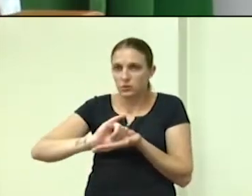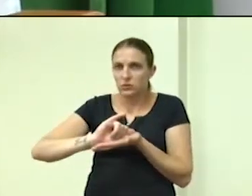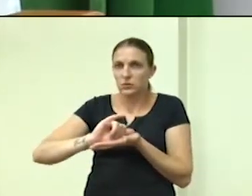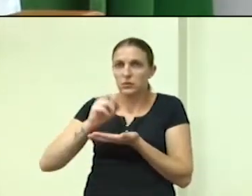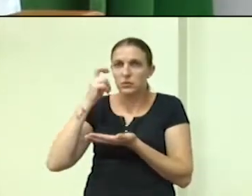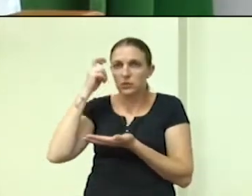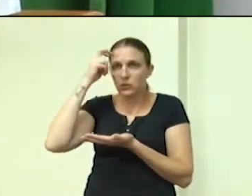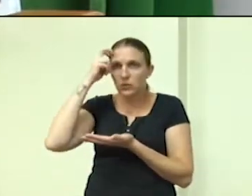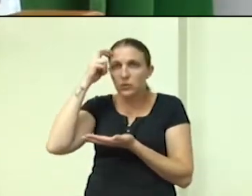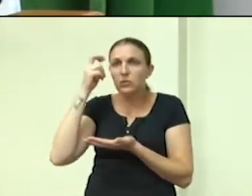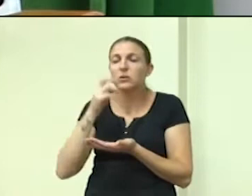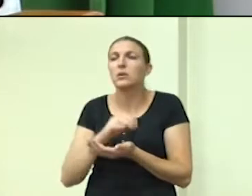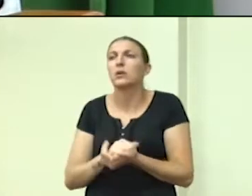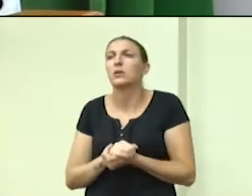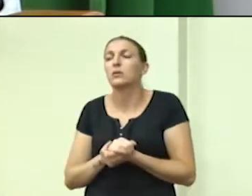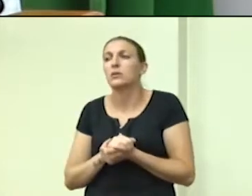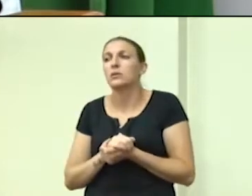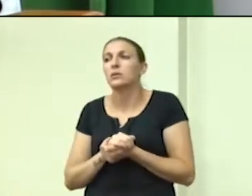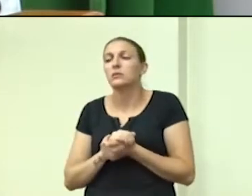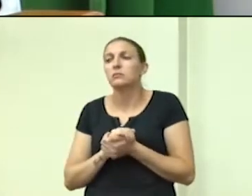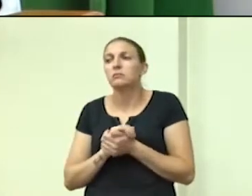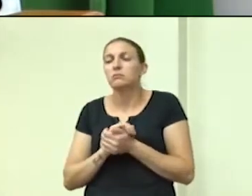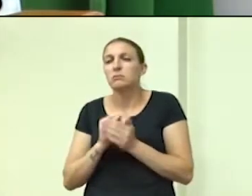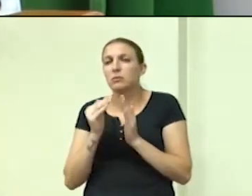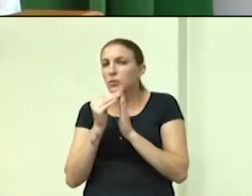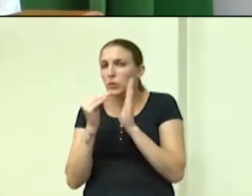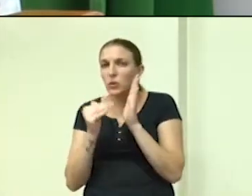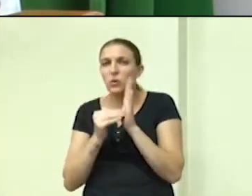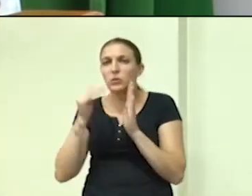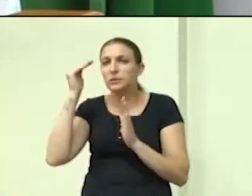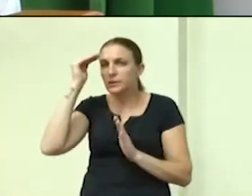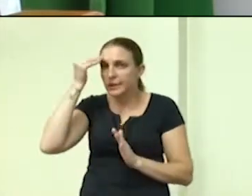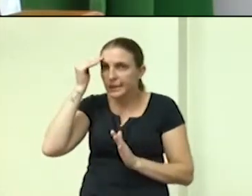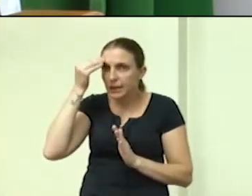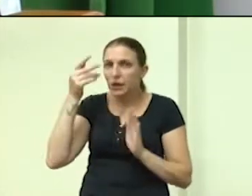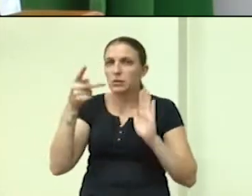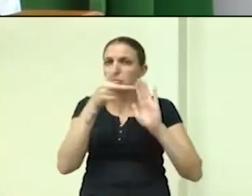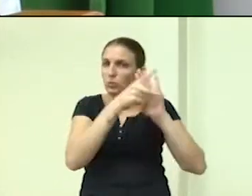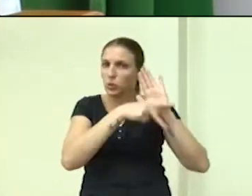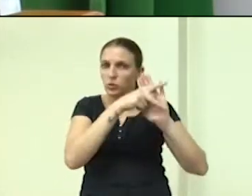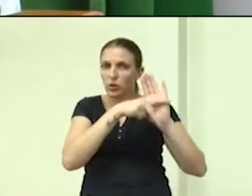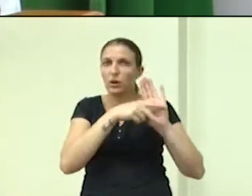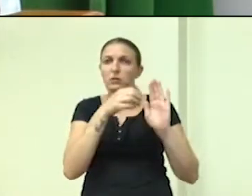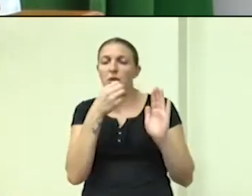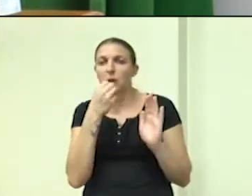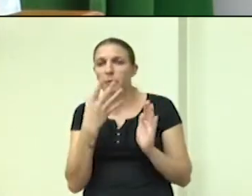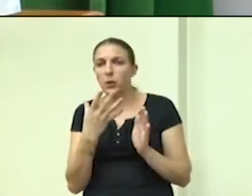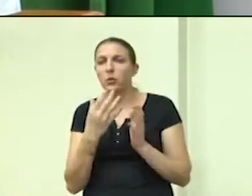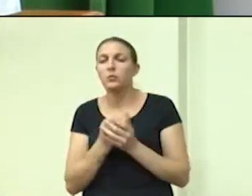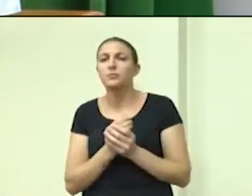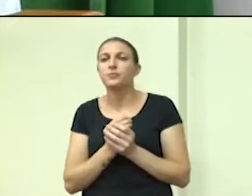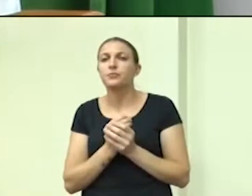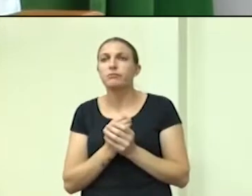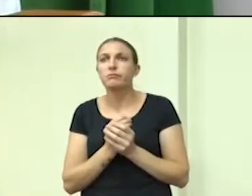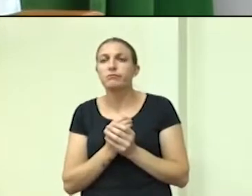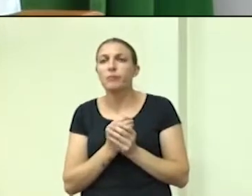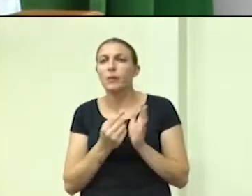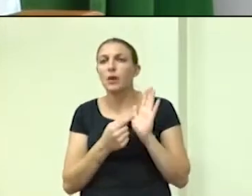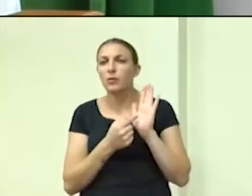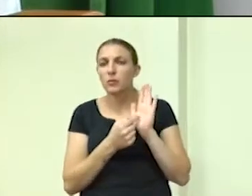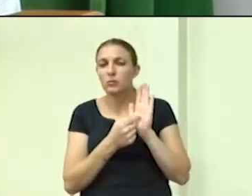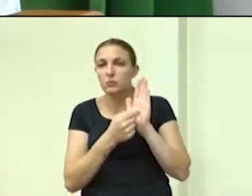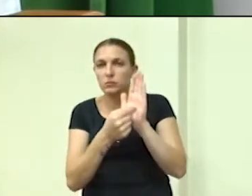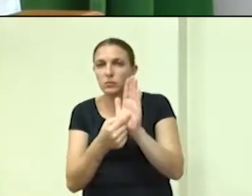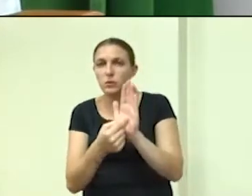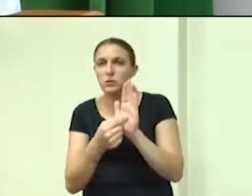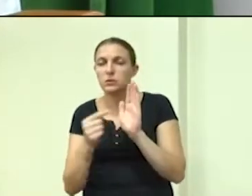vocês que o projeto é válido aí. Então a gente veio. Eu vou especificar os valores aqui, só para vocês terem noção como é baixo o valor